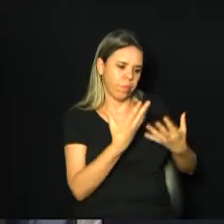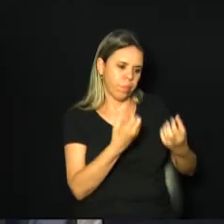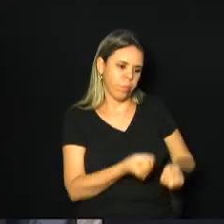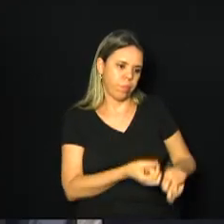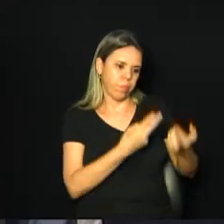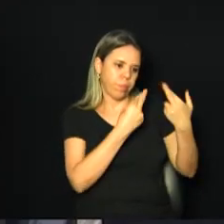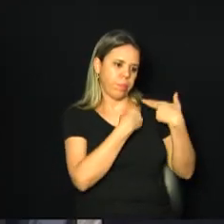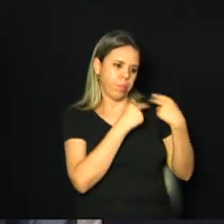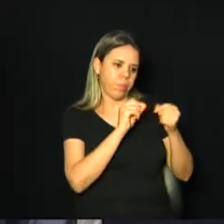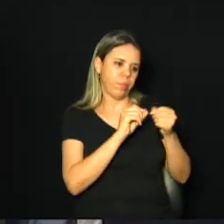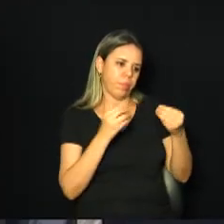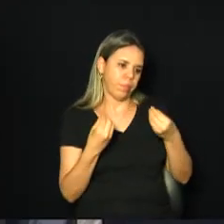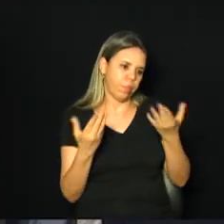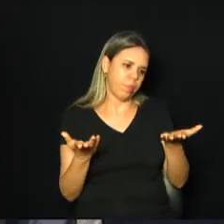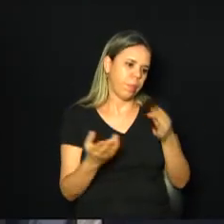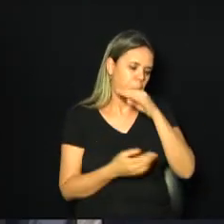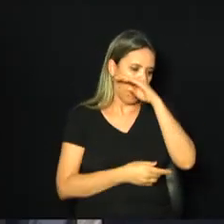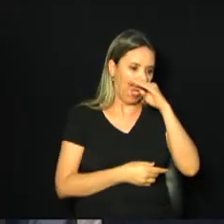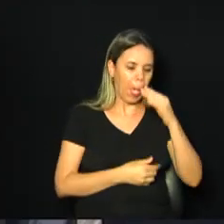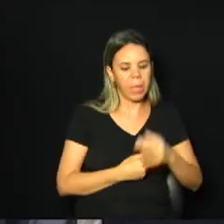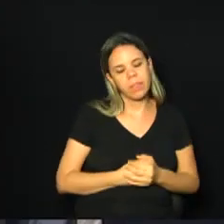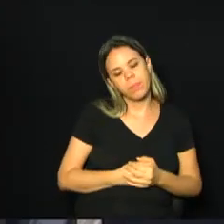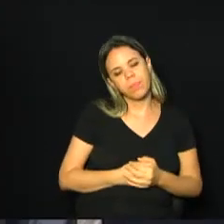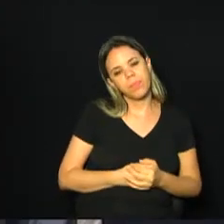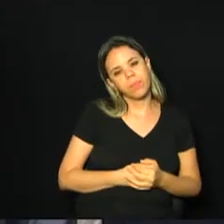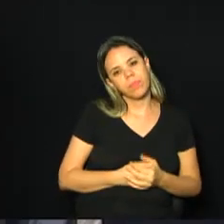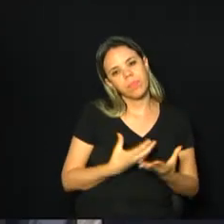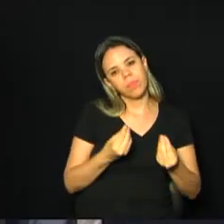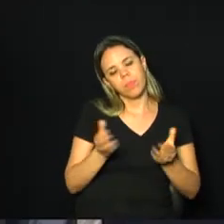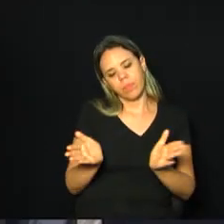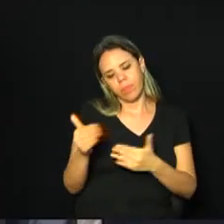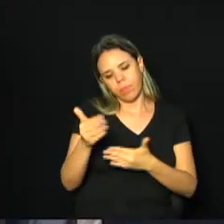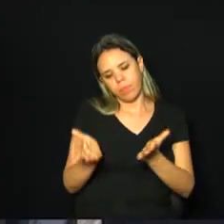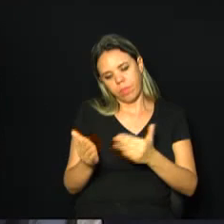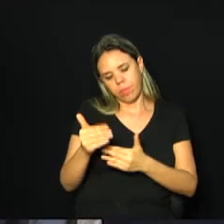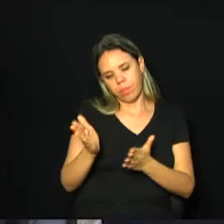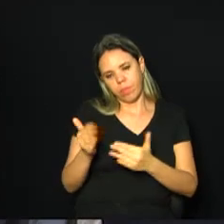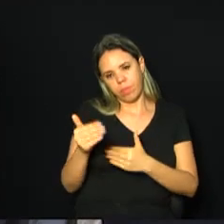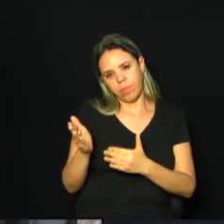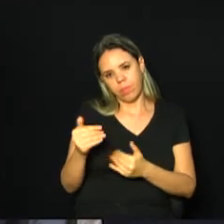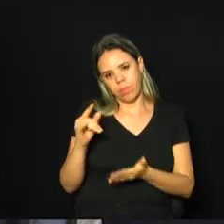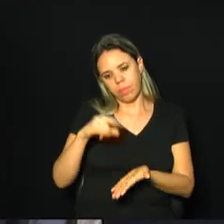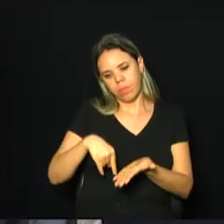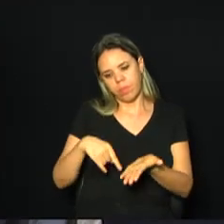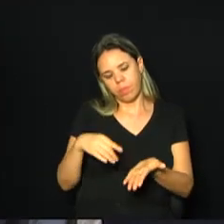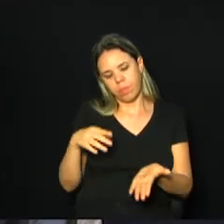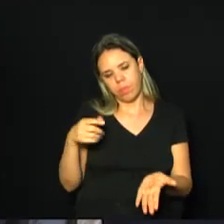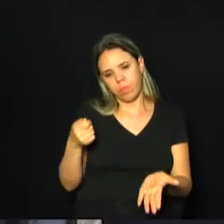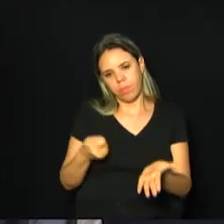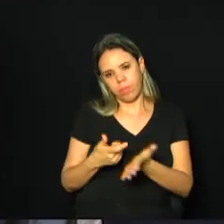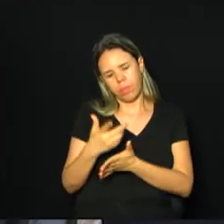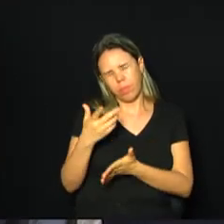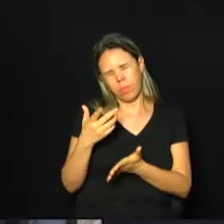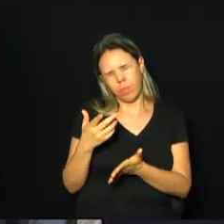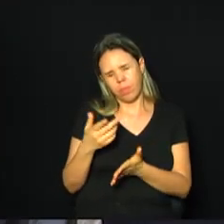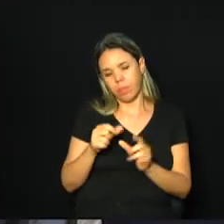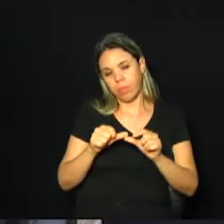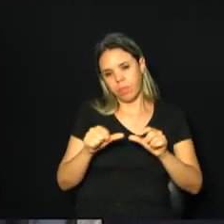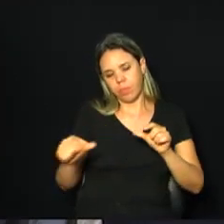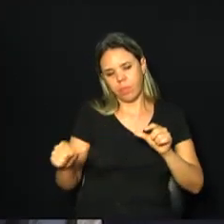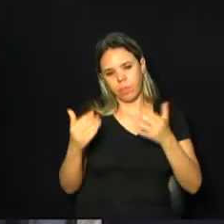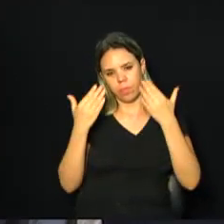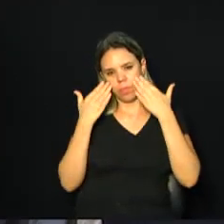responsabilidade de fazer a entrega. Mas eu estou lá com um monte de caixinhas e todas elas com a nota fiscal presa com durex